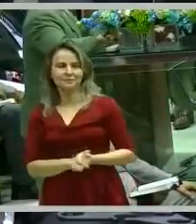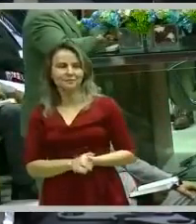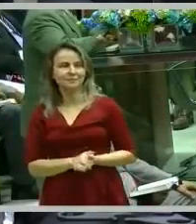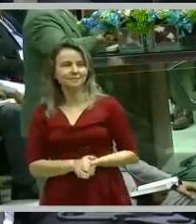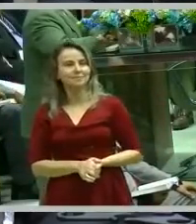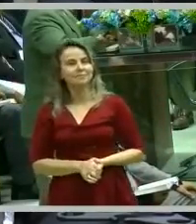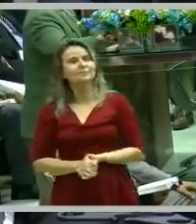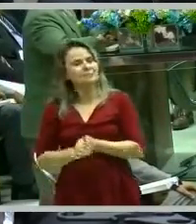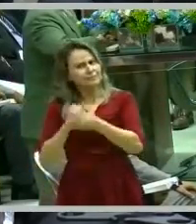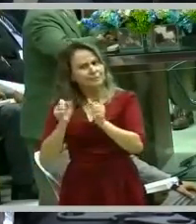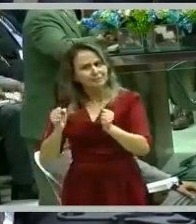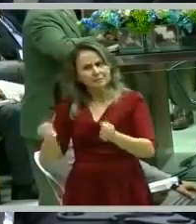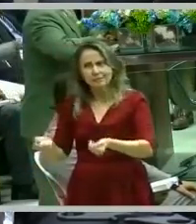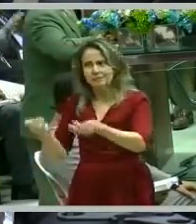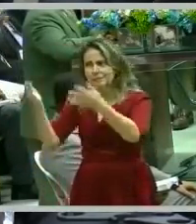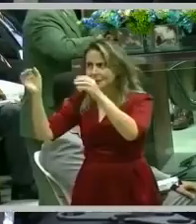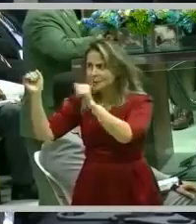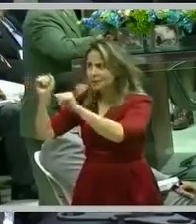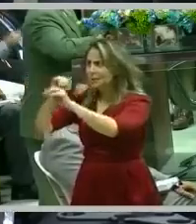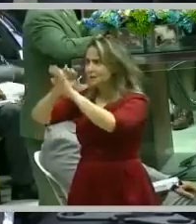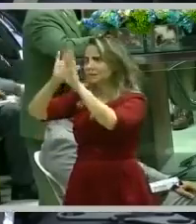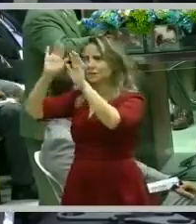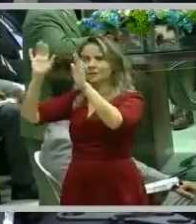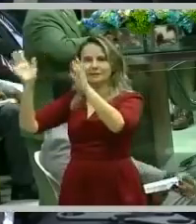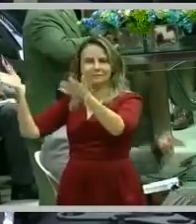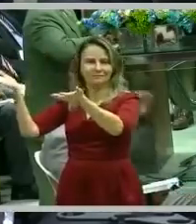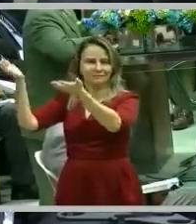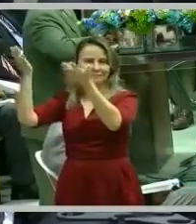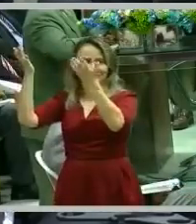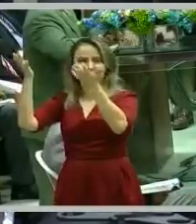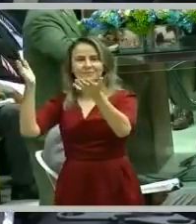Quem pode dar glória ao nome santo de Jesus, irmão?